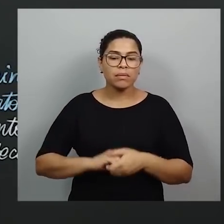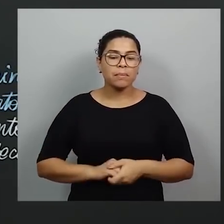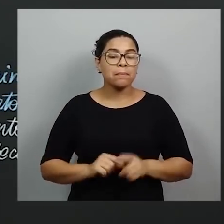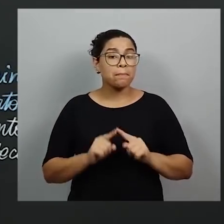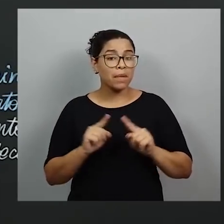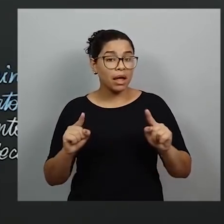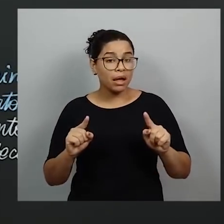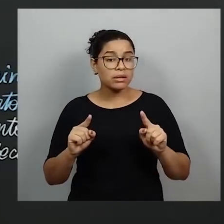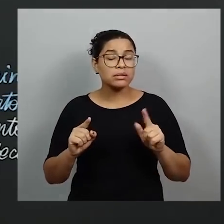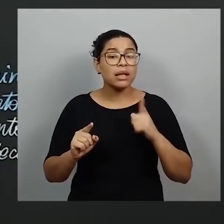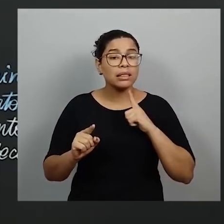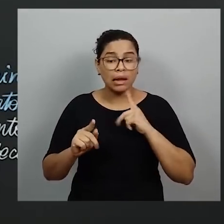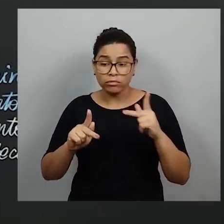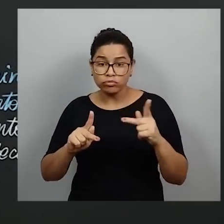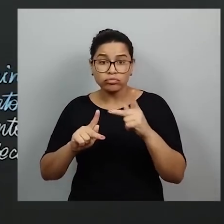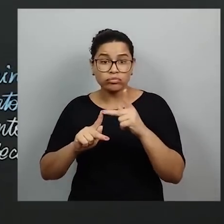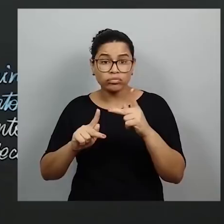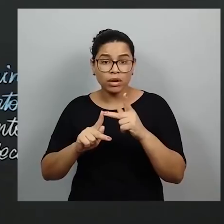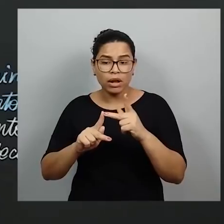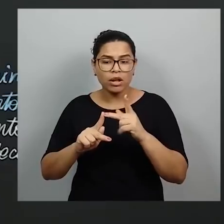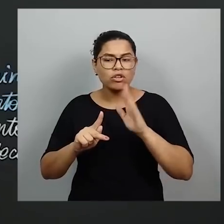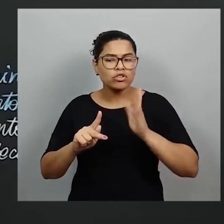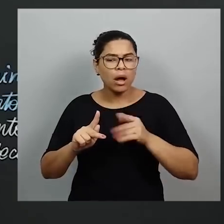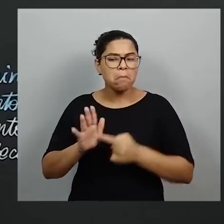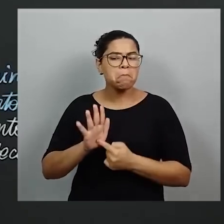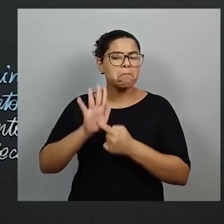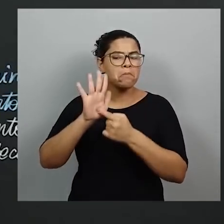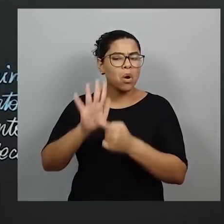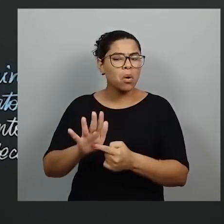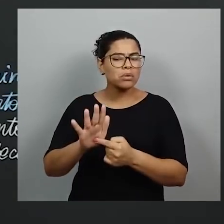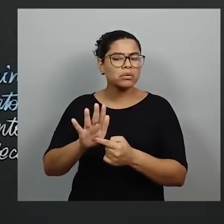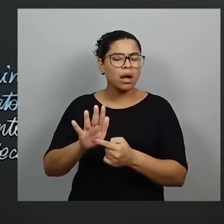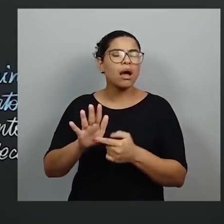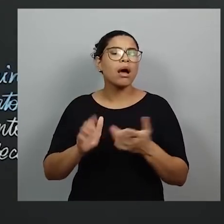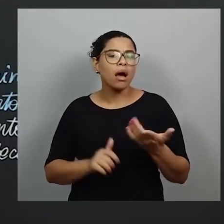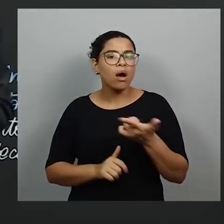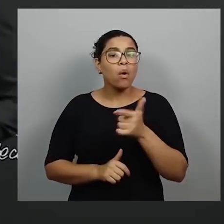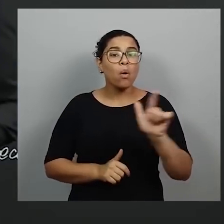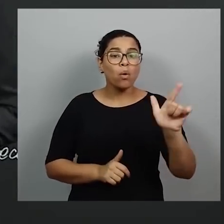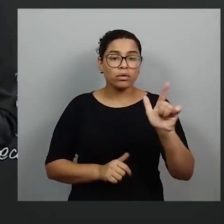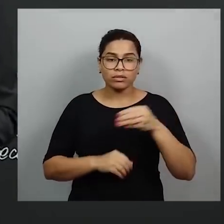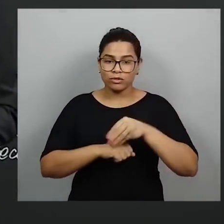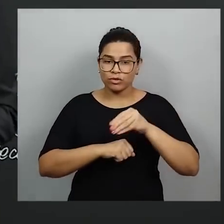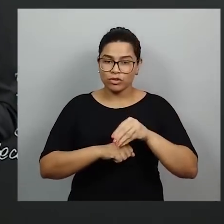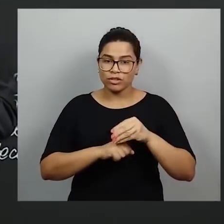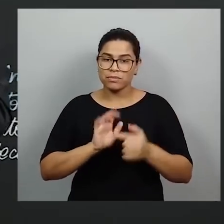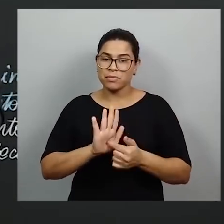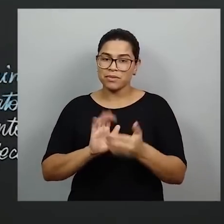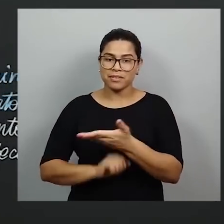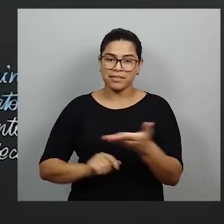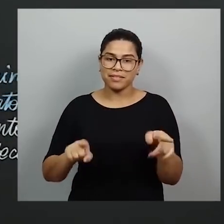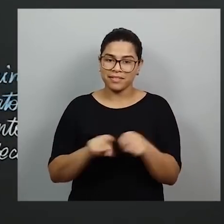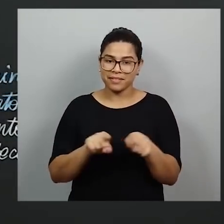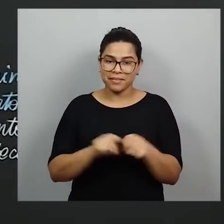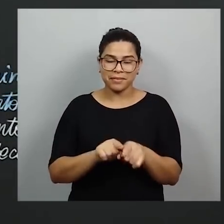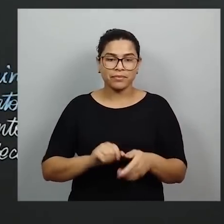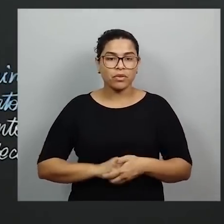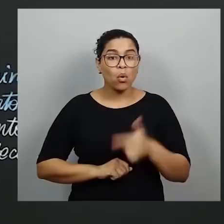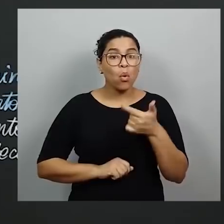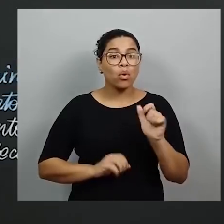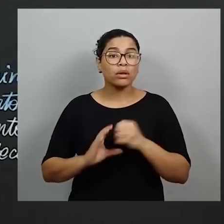que sempre vai ser um complemento nominal, mas já vai ser um indicativo para a gente. Eu vou te dar outras dicas. Uma